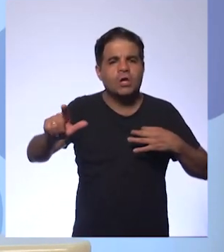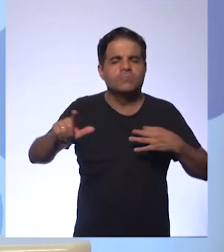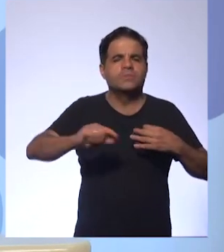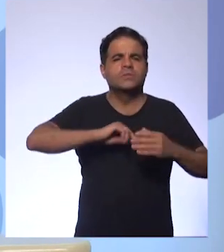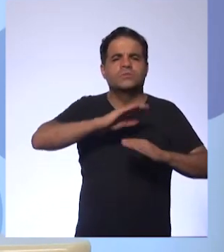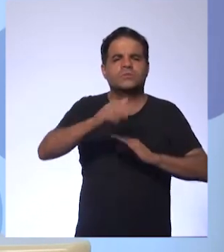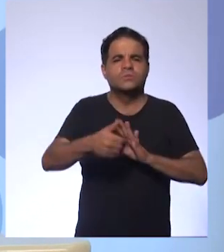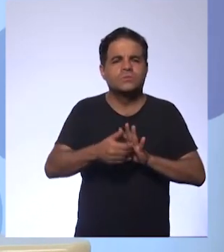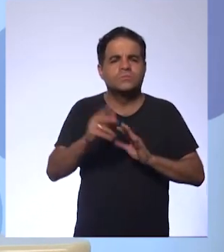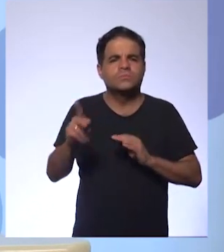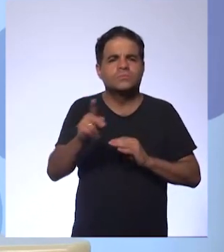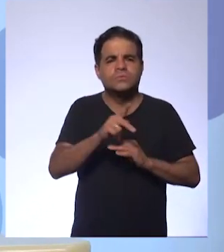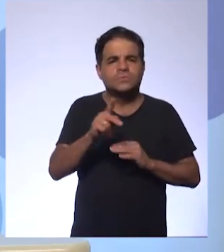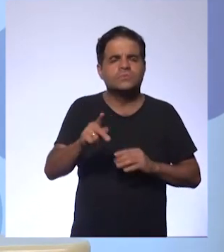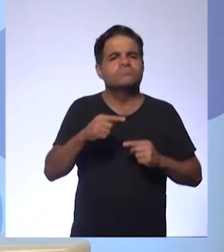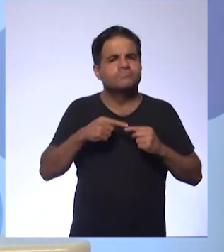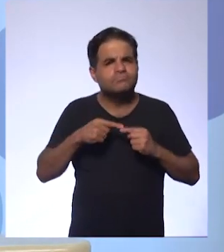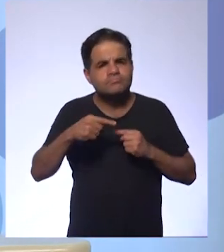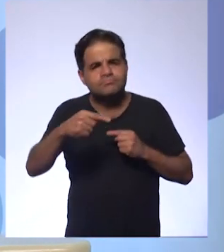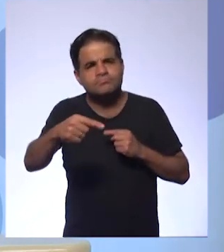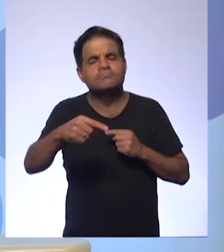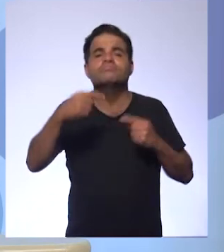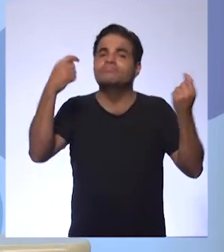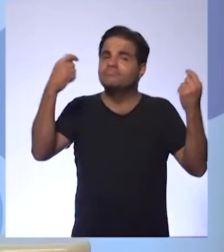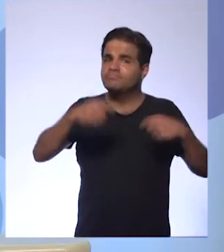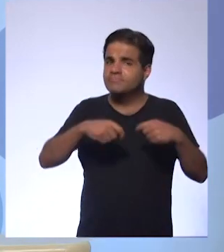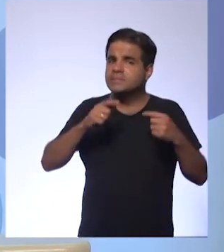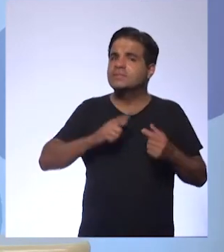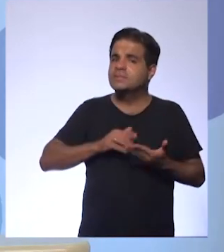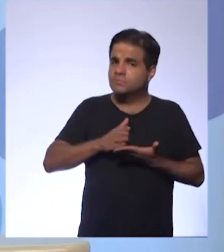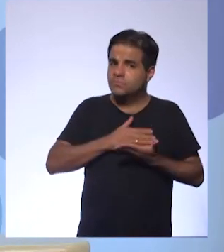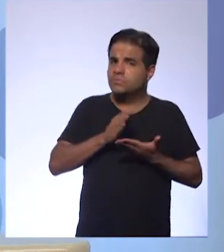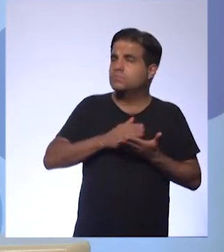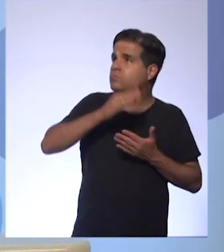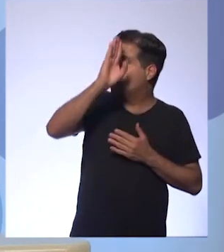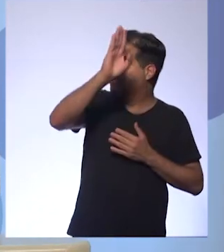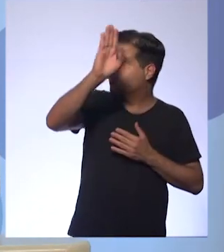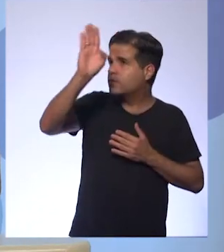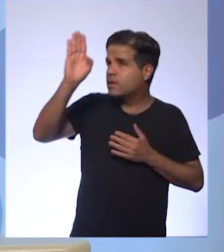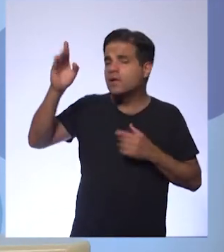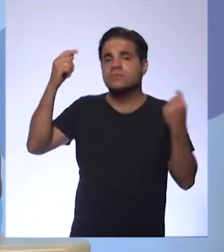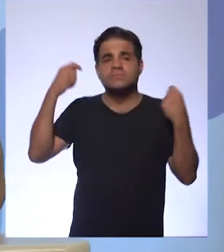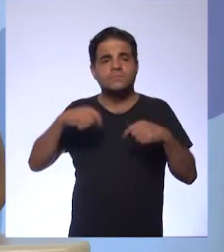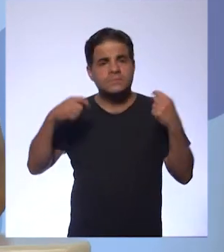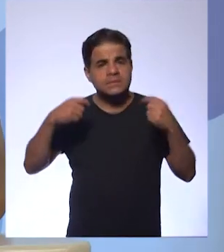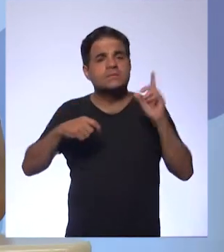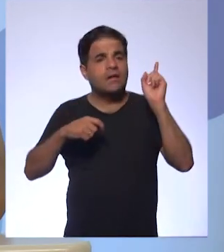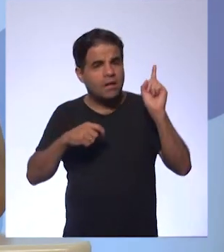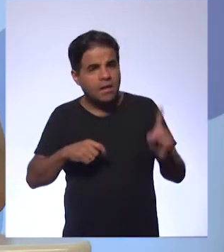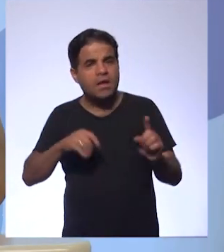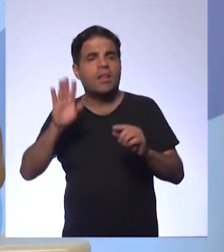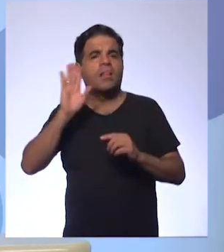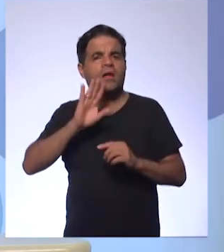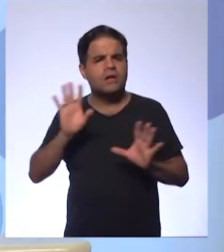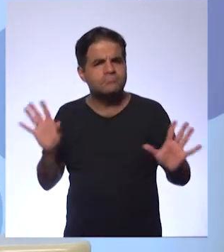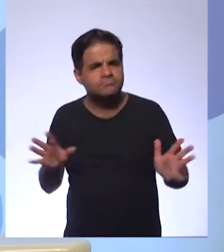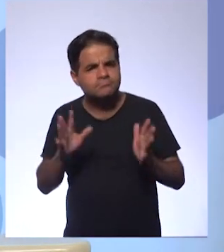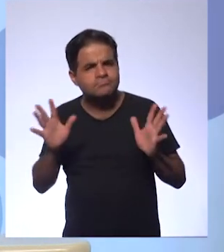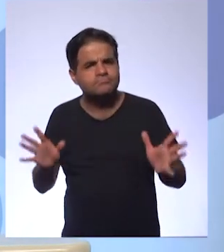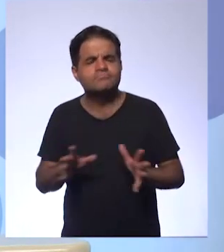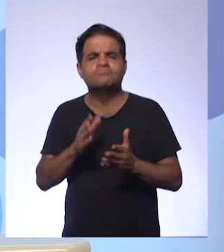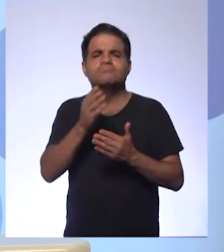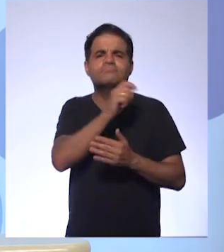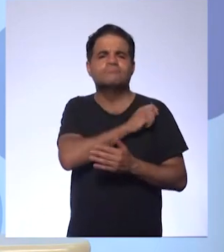todo professor ele precisa ter a sua biblioteca, não é verdade? E é bem legal já estimularmos também